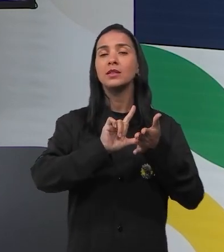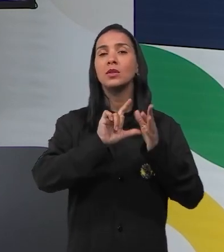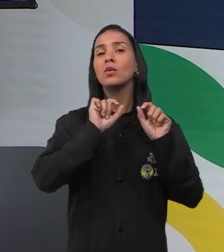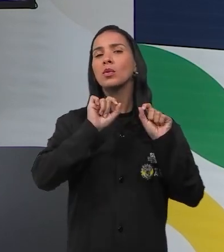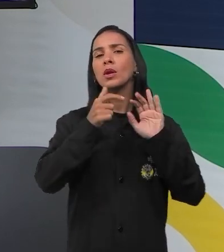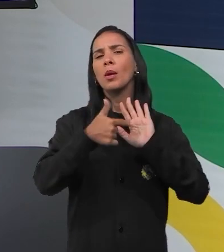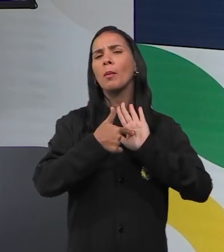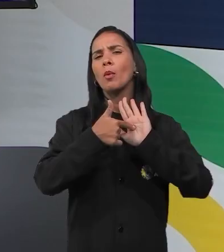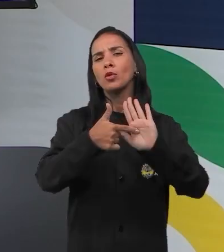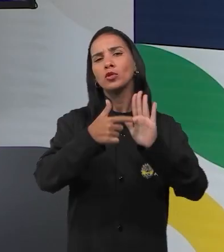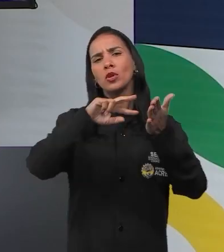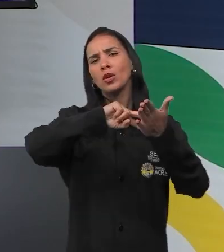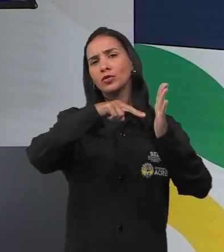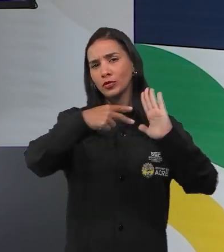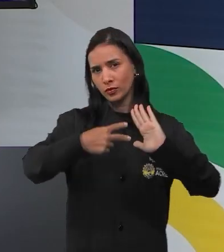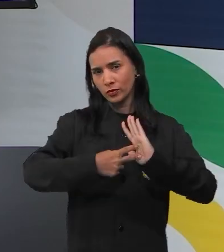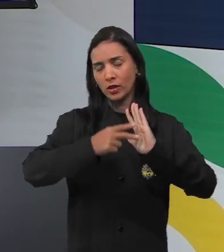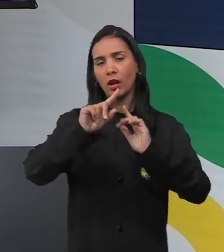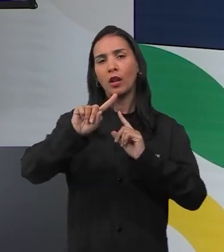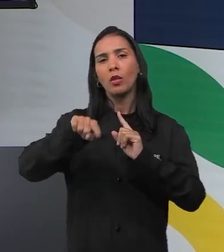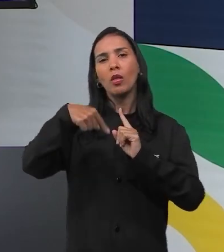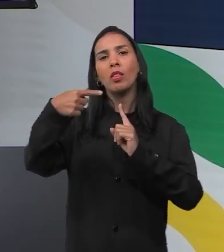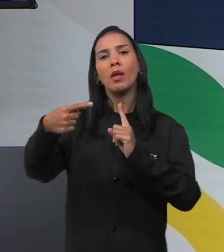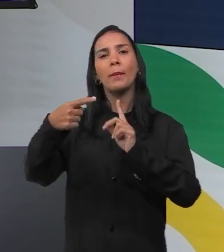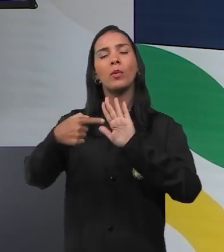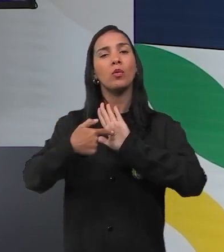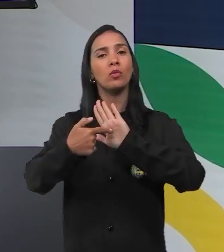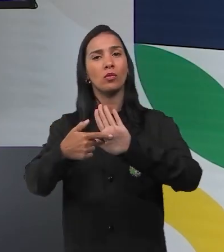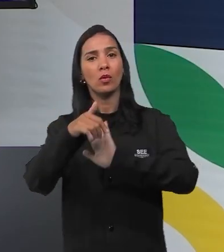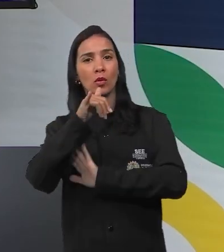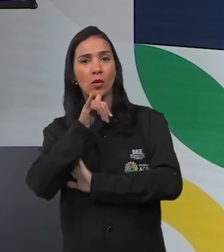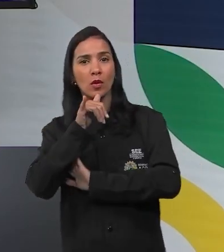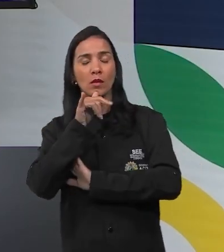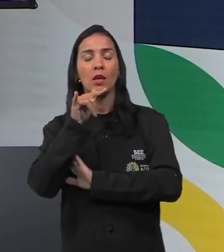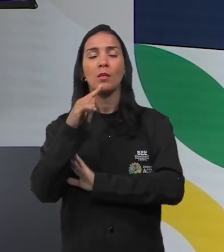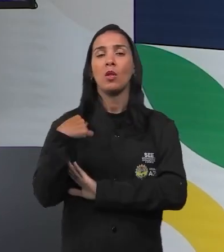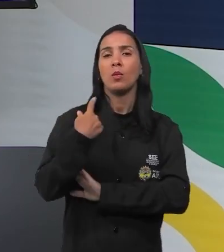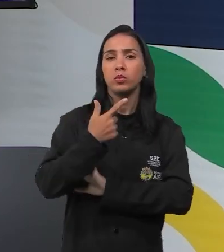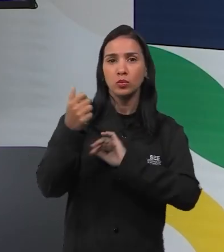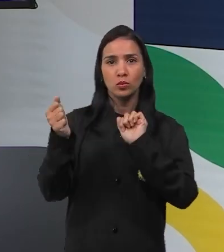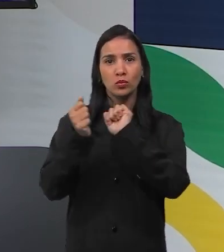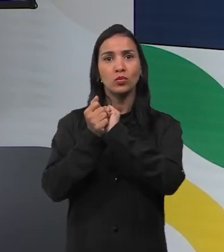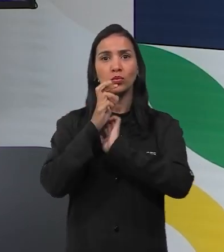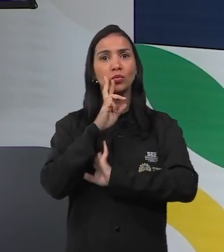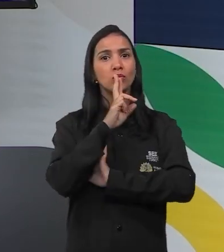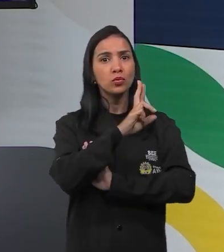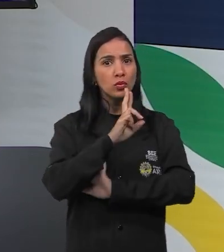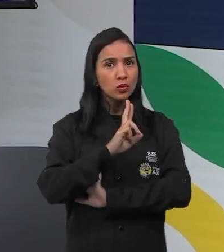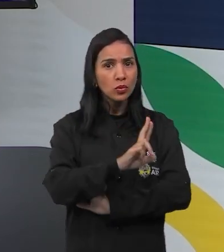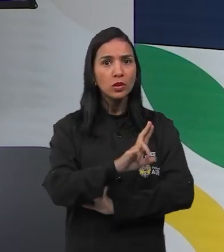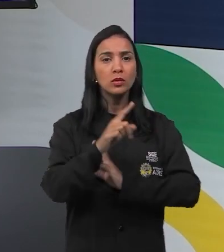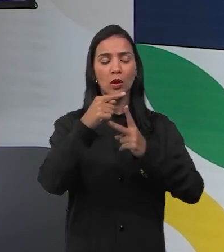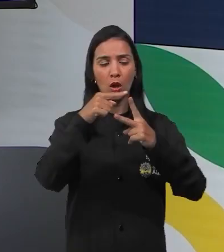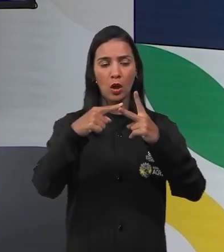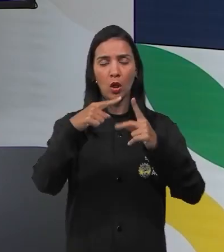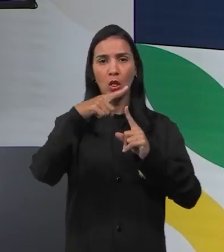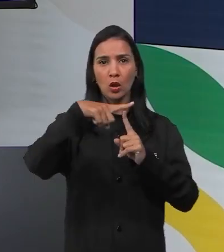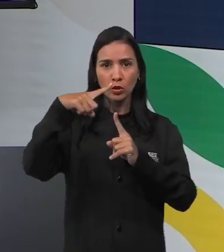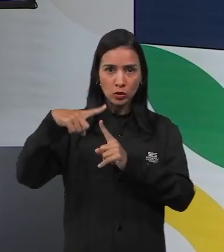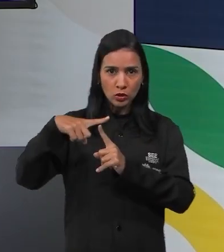fazer uns exemplos e depois eu vou deduzir com vocês duas fórmulas importantes, a do termo